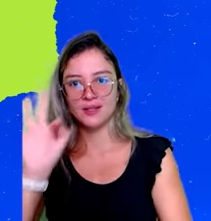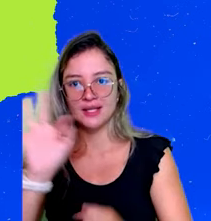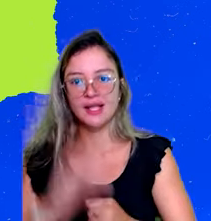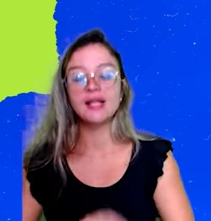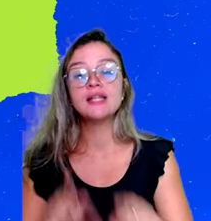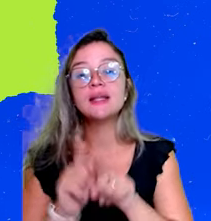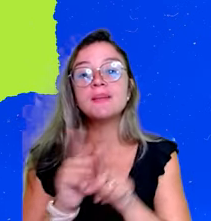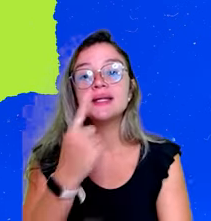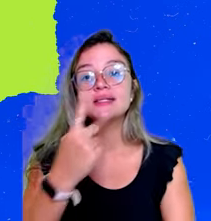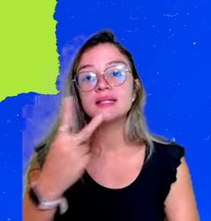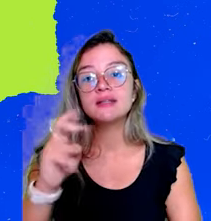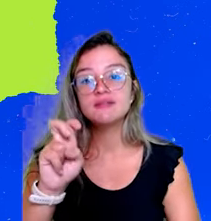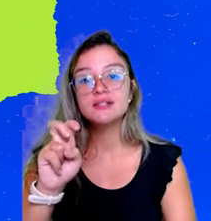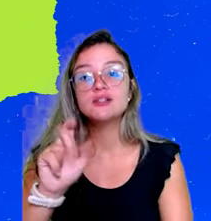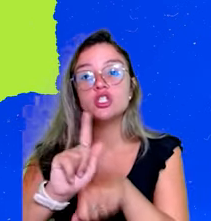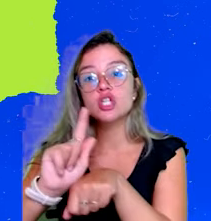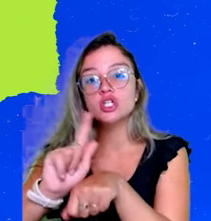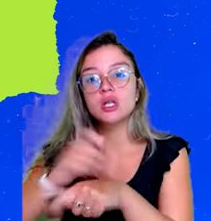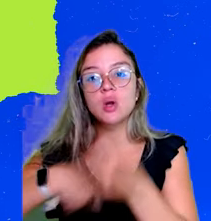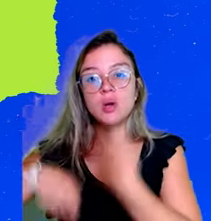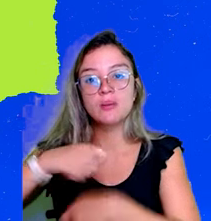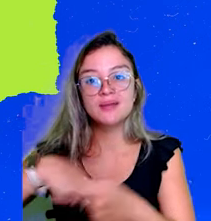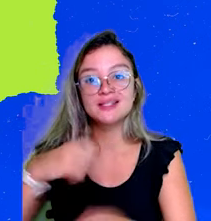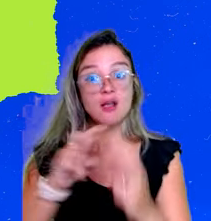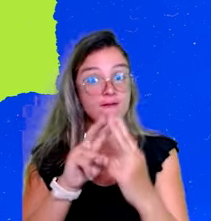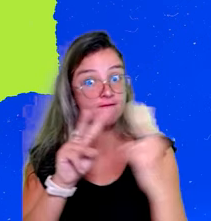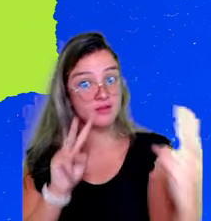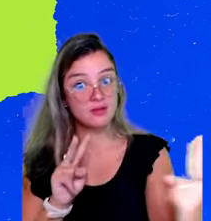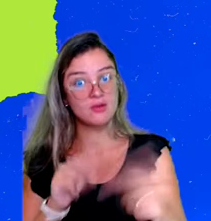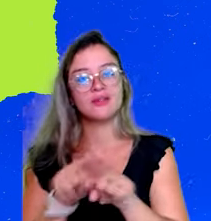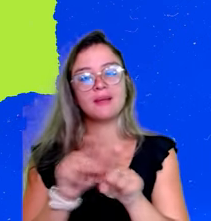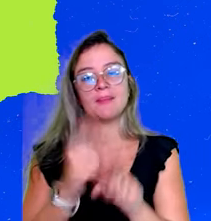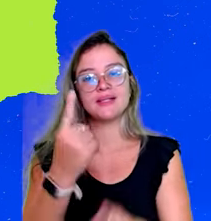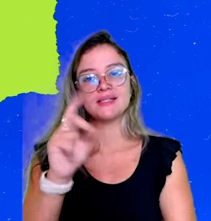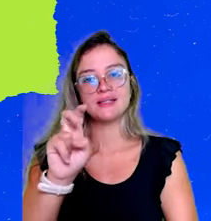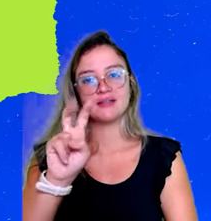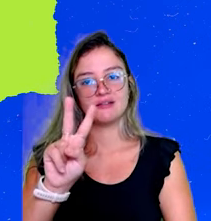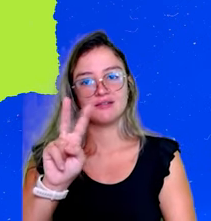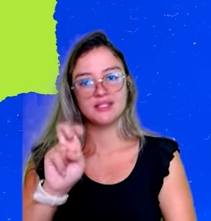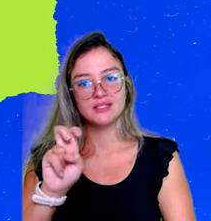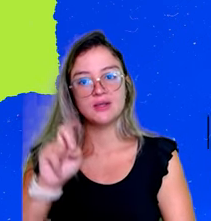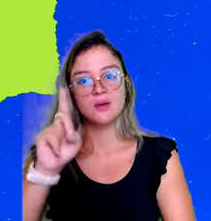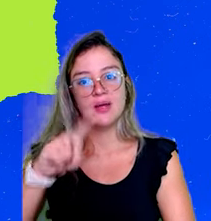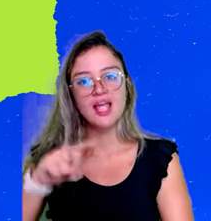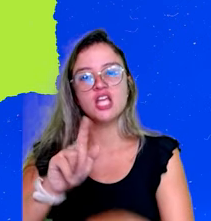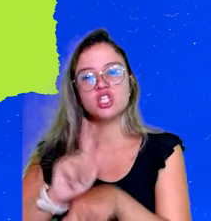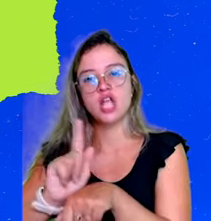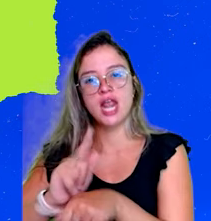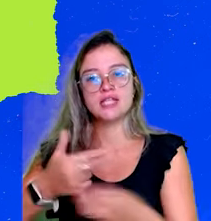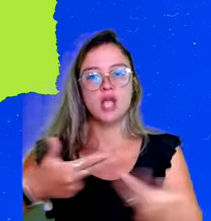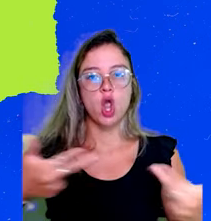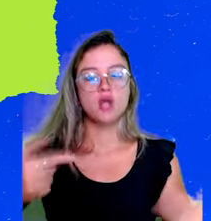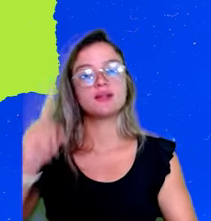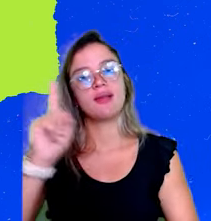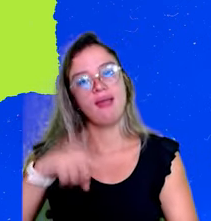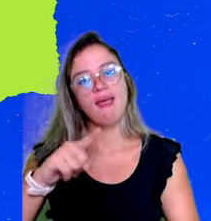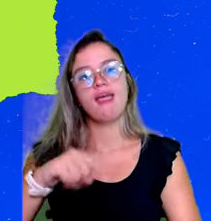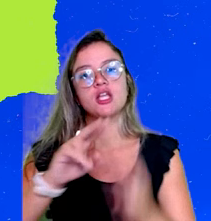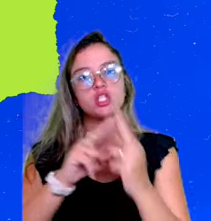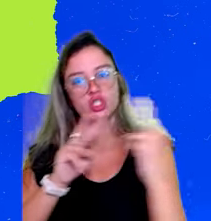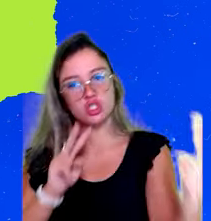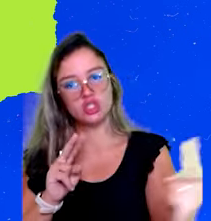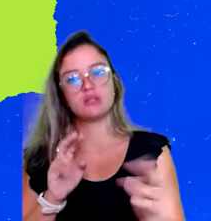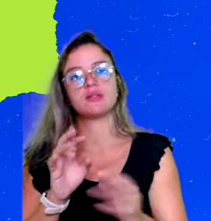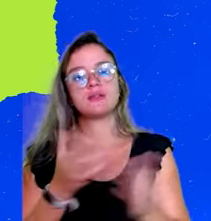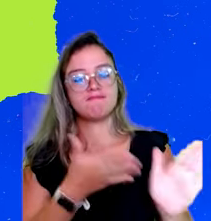para gestão comercial à distância e 125 para processos gerenciais à distância. As